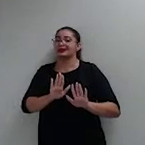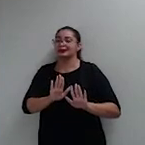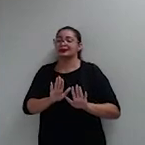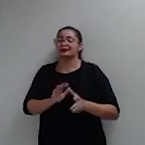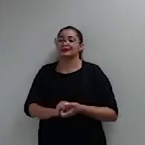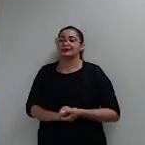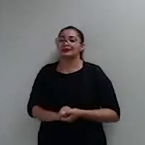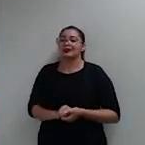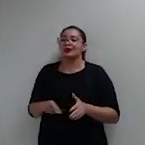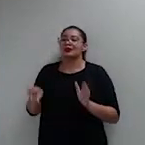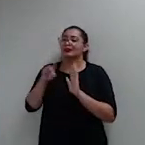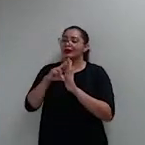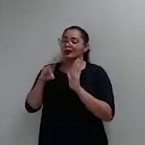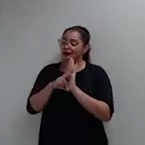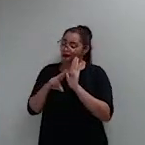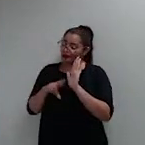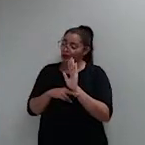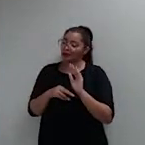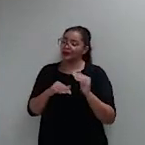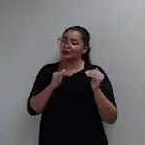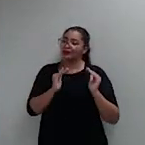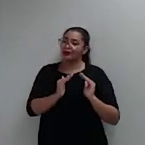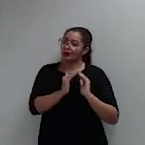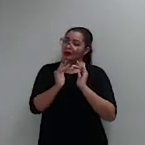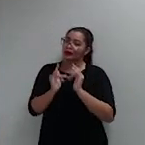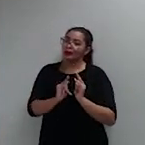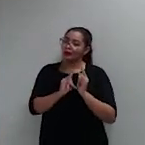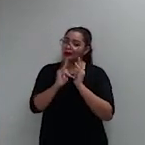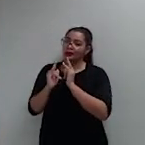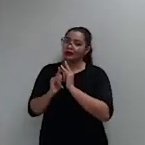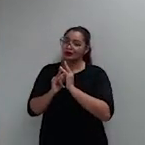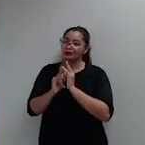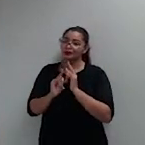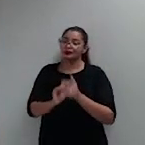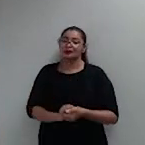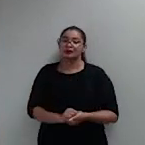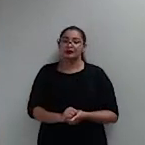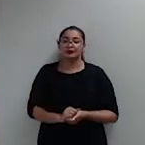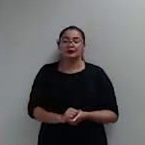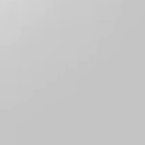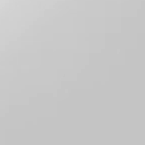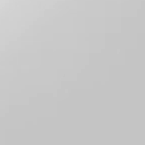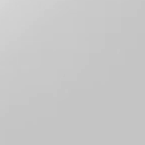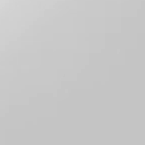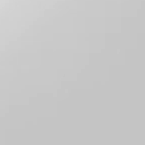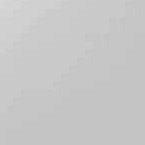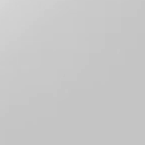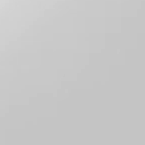observar a sua destinação e usá-la de maneira não abusiva, com respeito à convenção do condomínio.